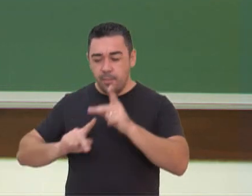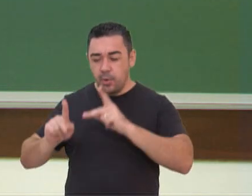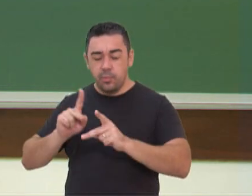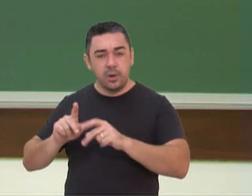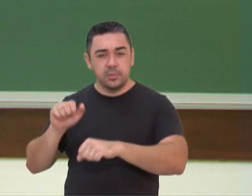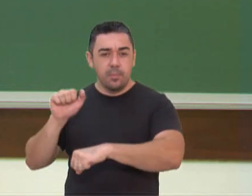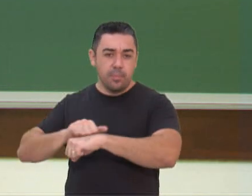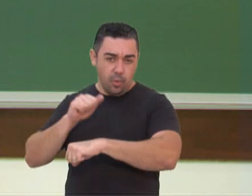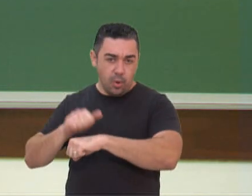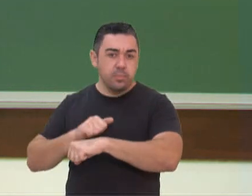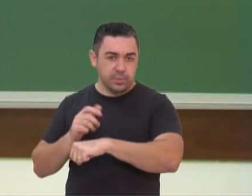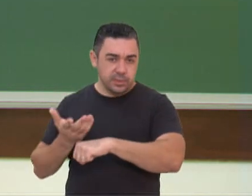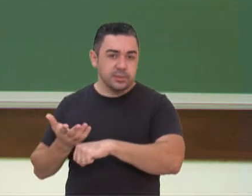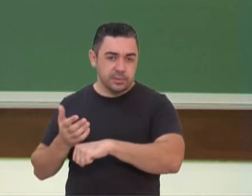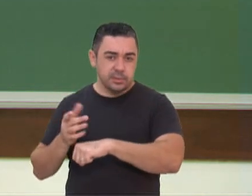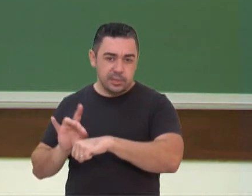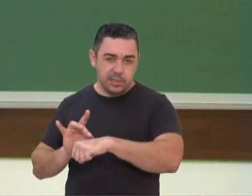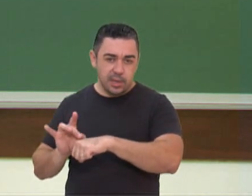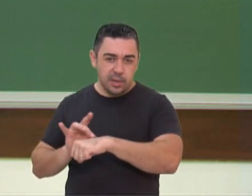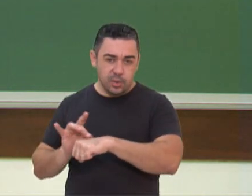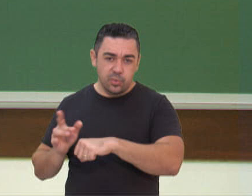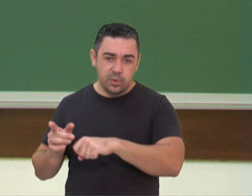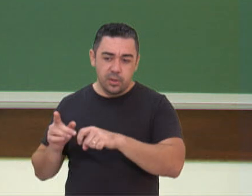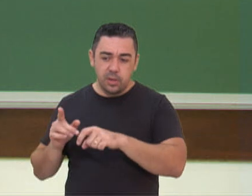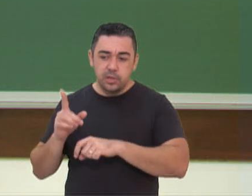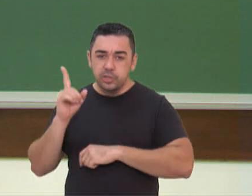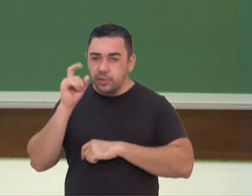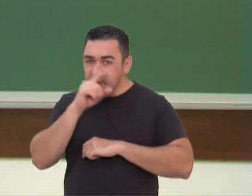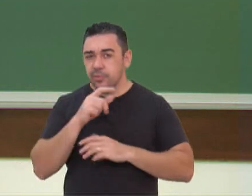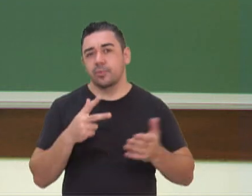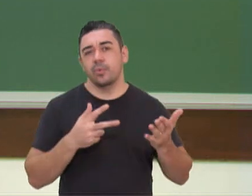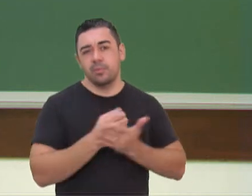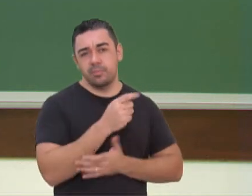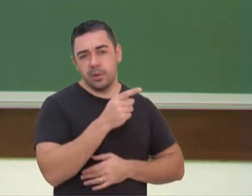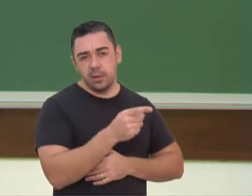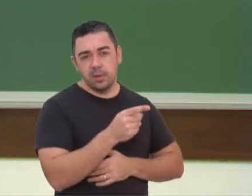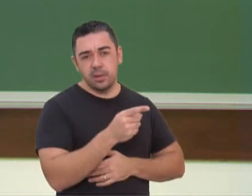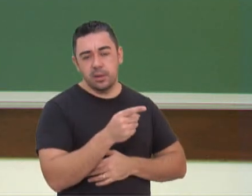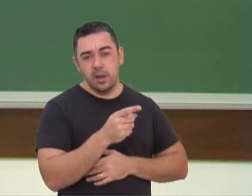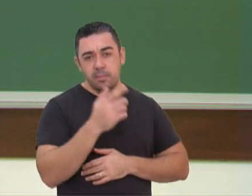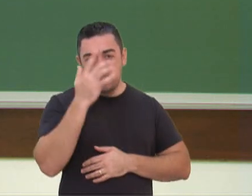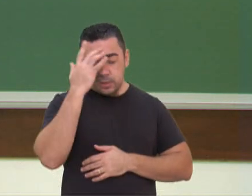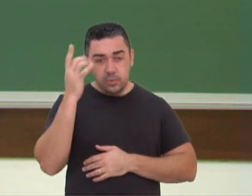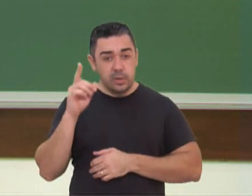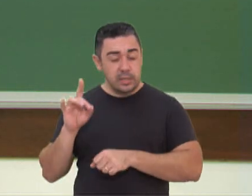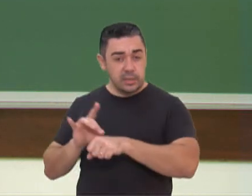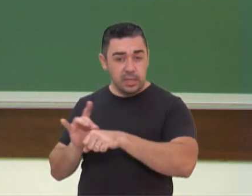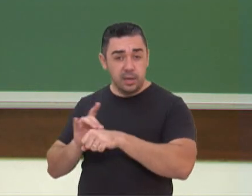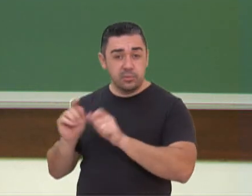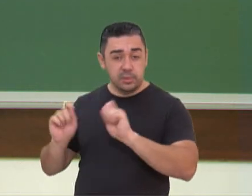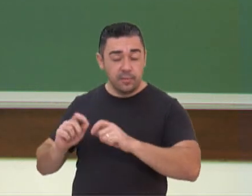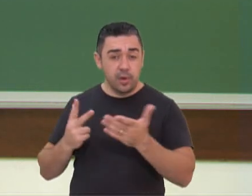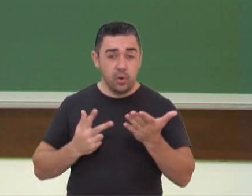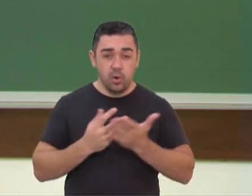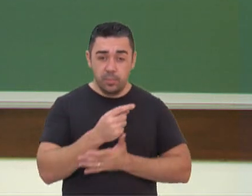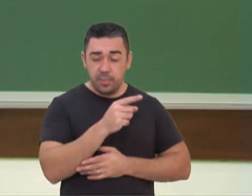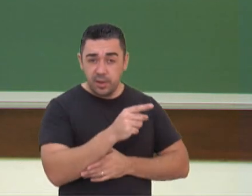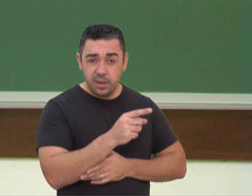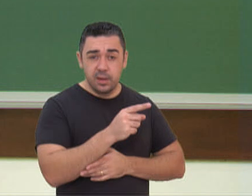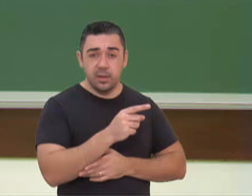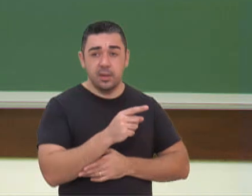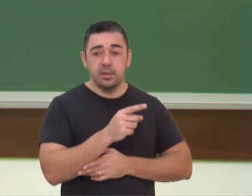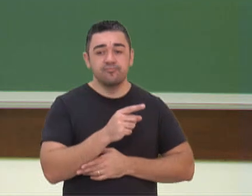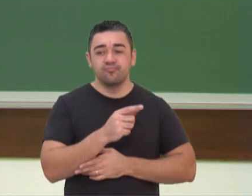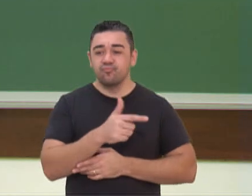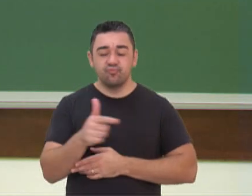pobre, é uma dificuldade de acesso. Entre os negros que tinham melhores condições financeiras, você não tinha